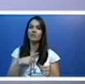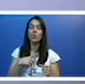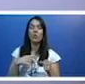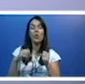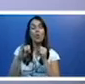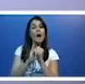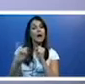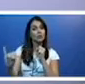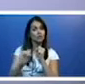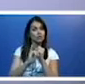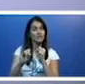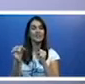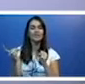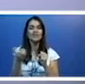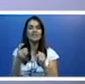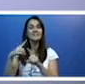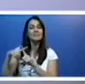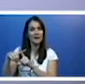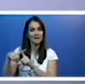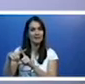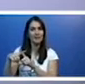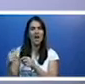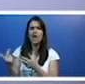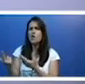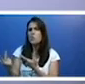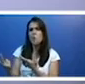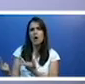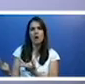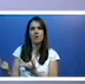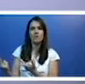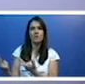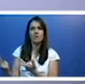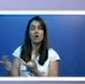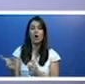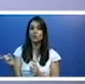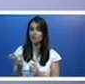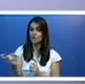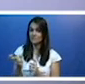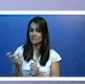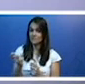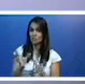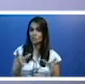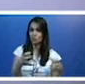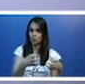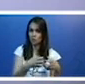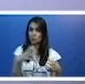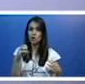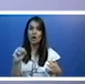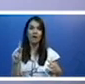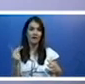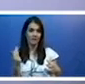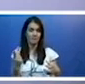que é o X+, é numericamente igual ao número de X do grupo hidroxila. Vamos ver aqui o exemplo.